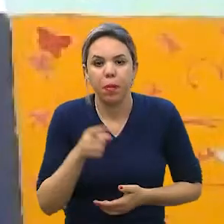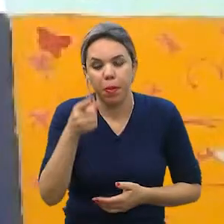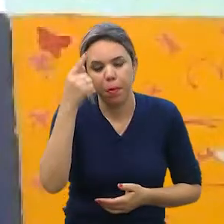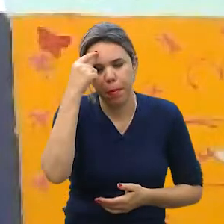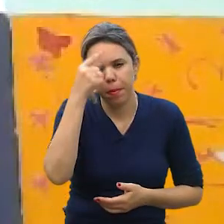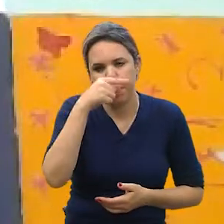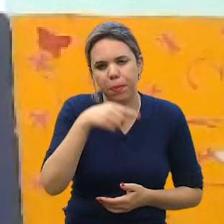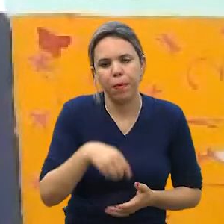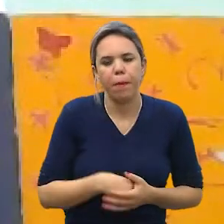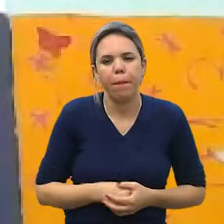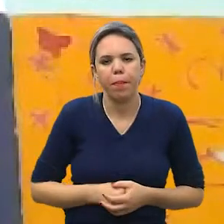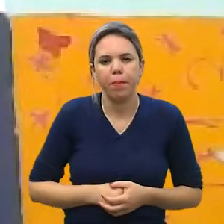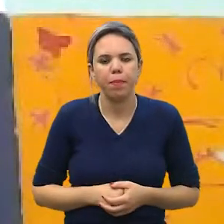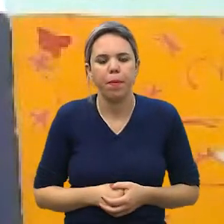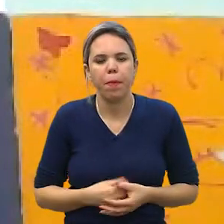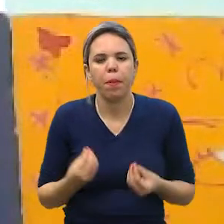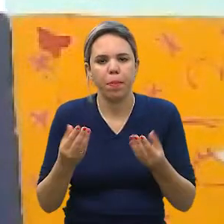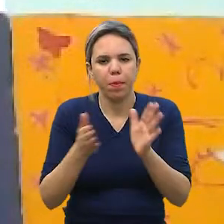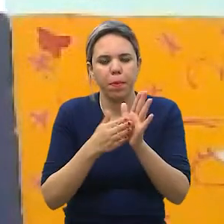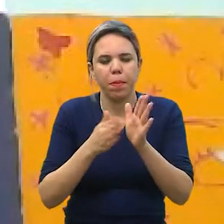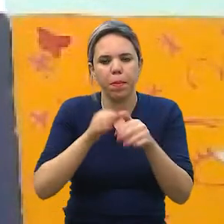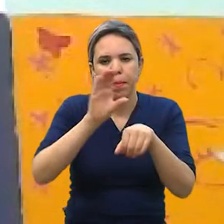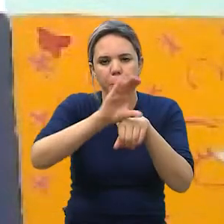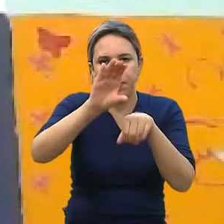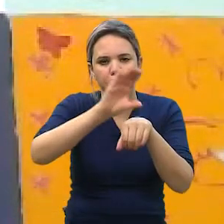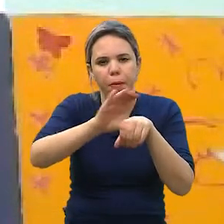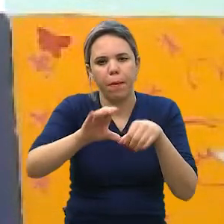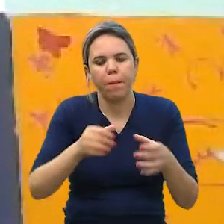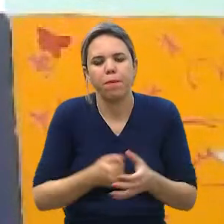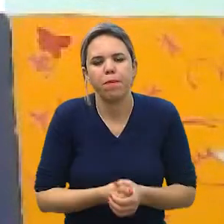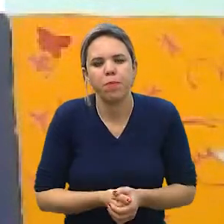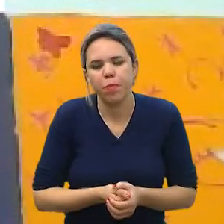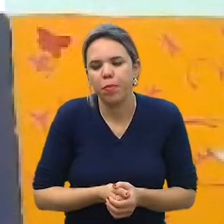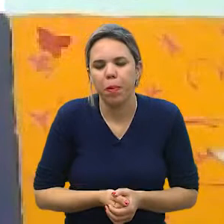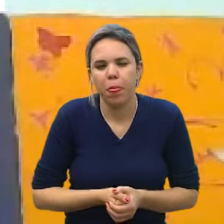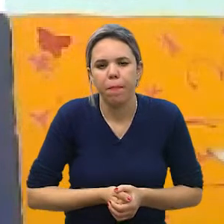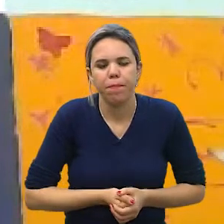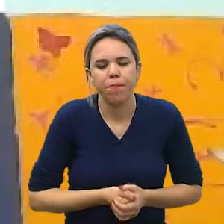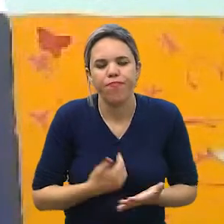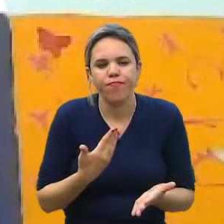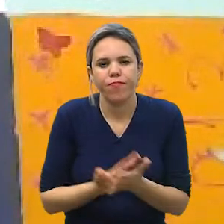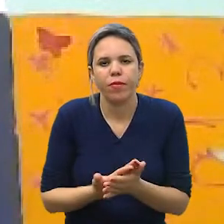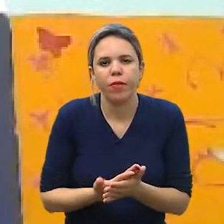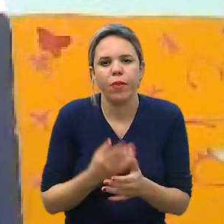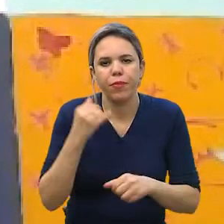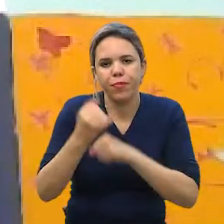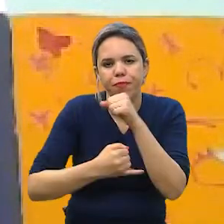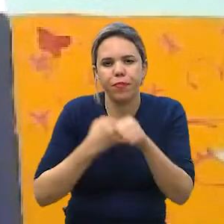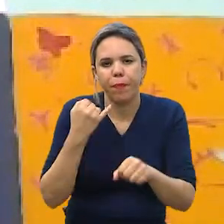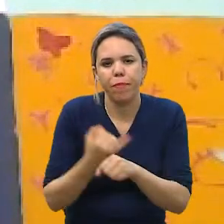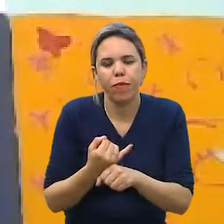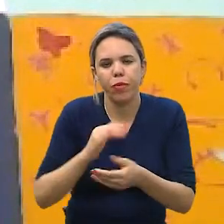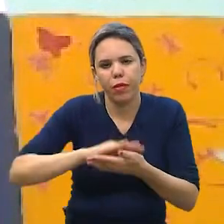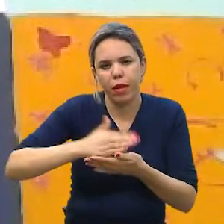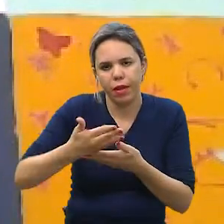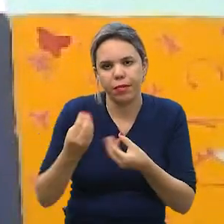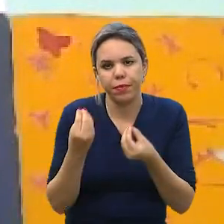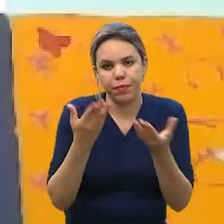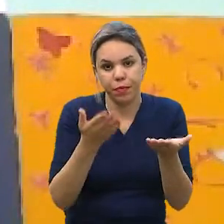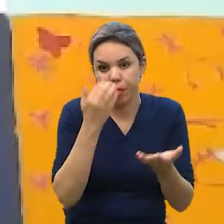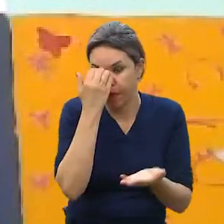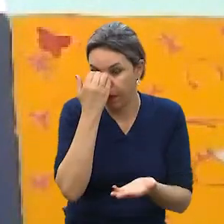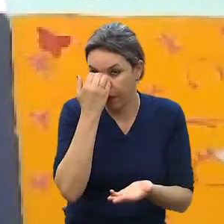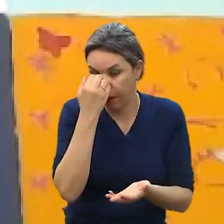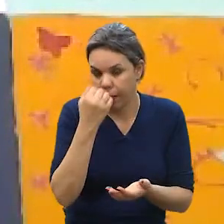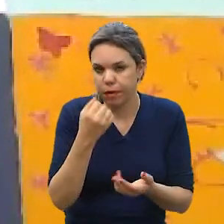ter uma ideia, nós oferecemos um curso em que até a internet, notebook foi oferecido.